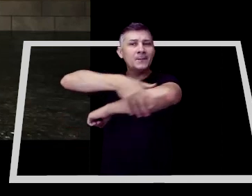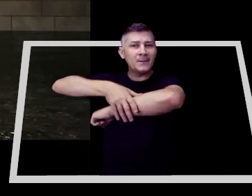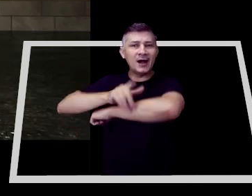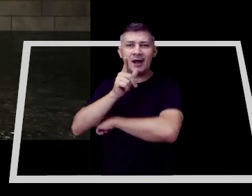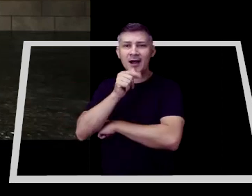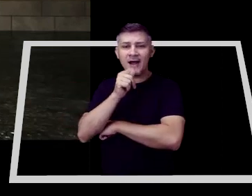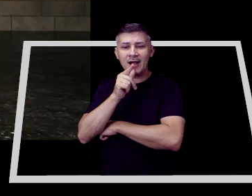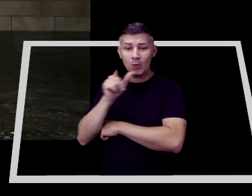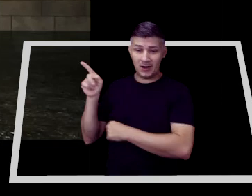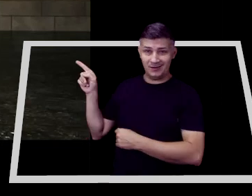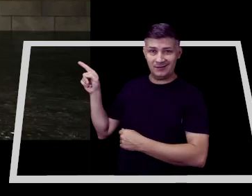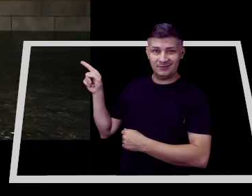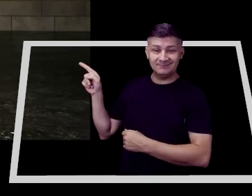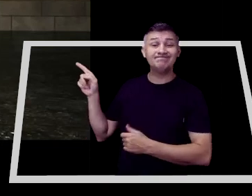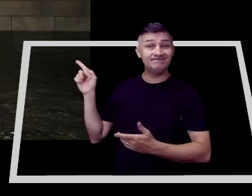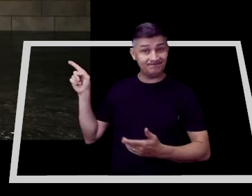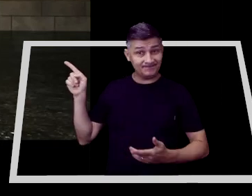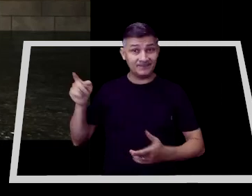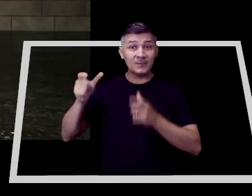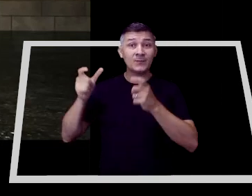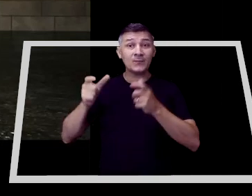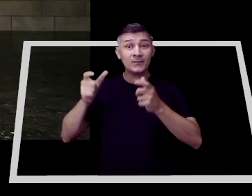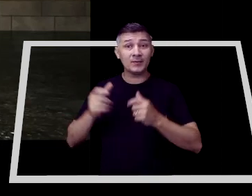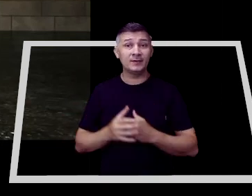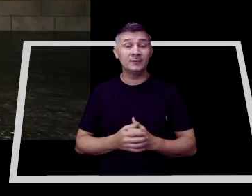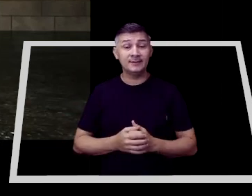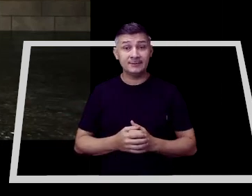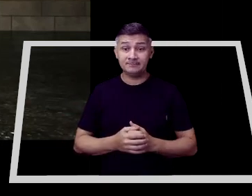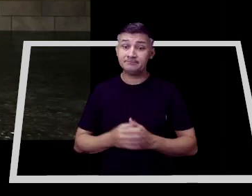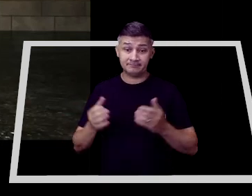de Água era um espaço que